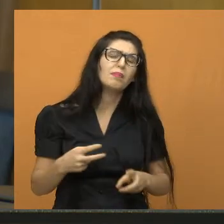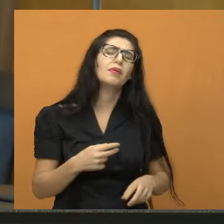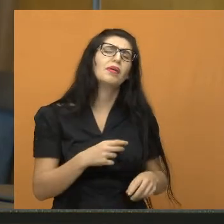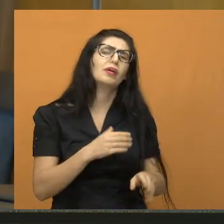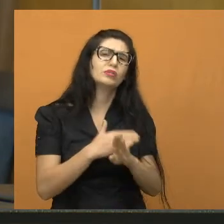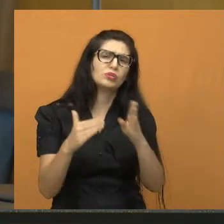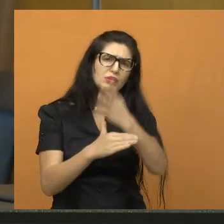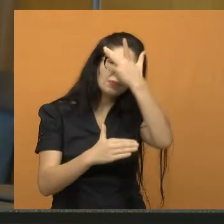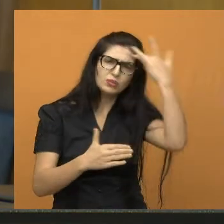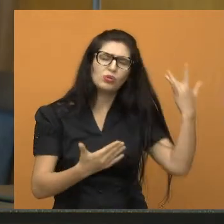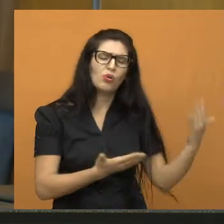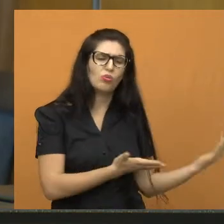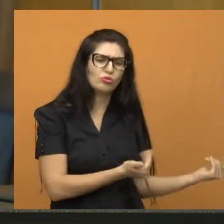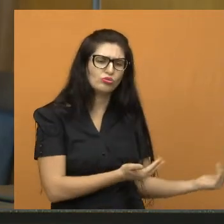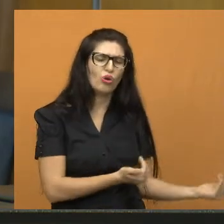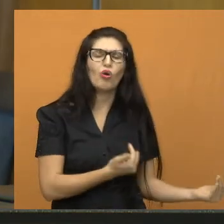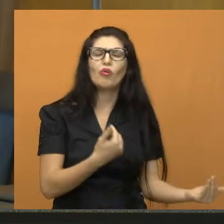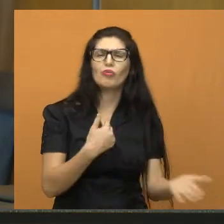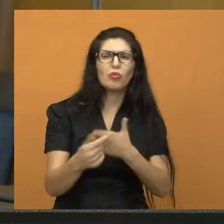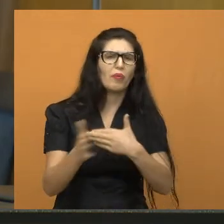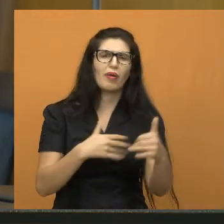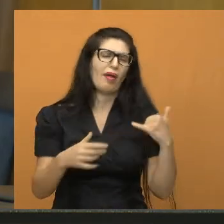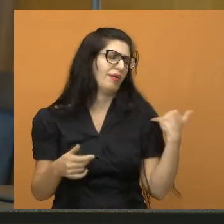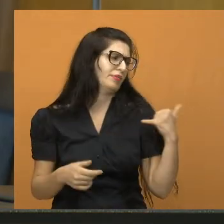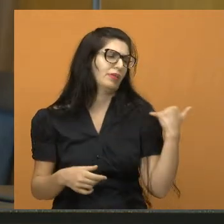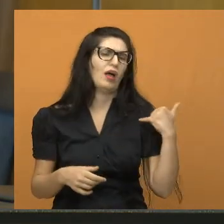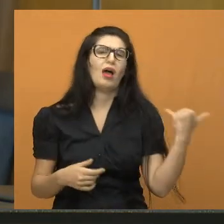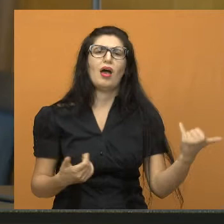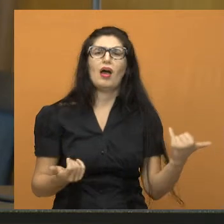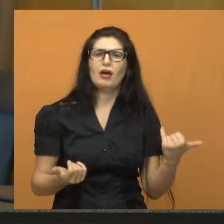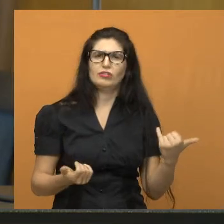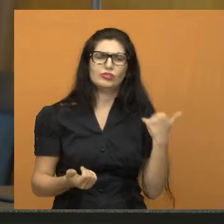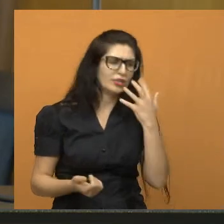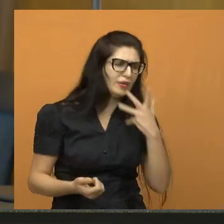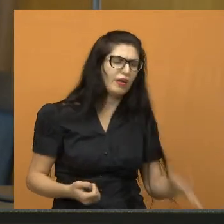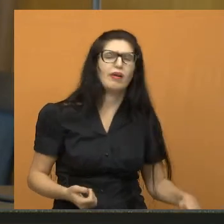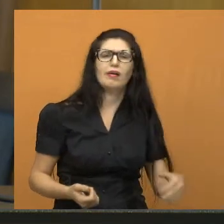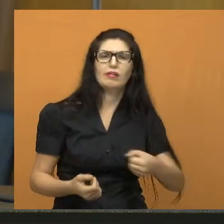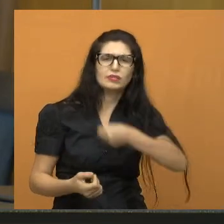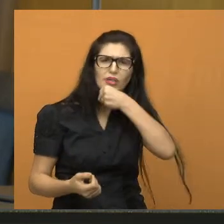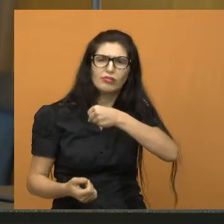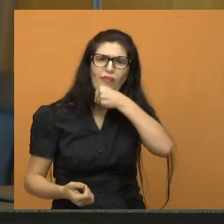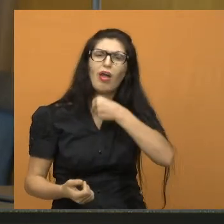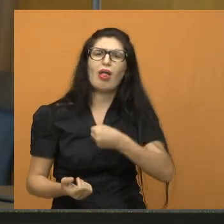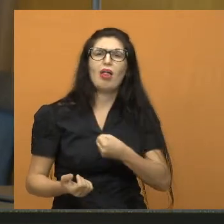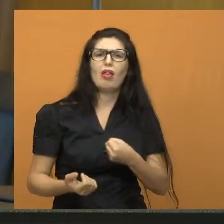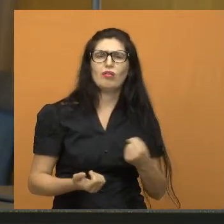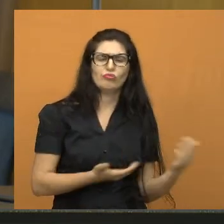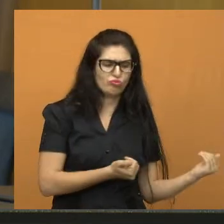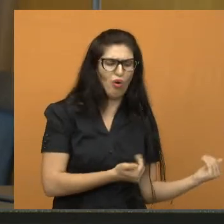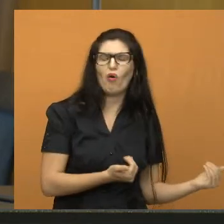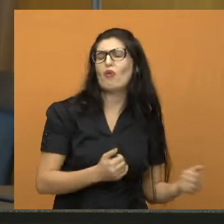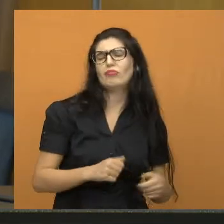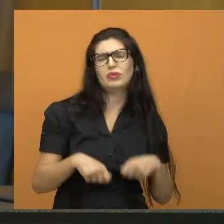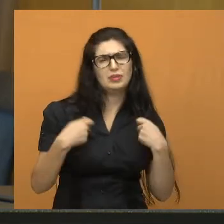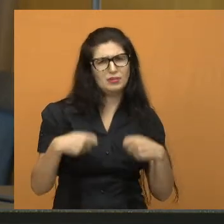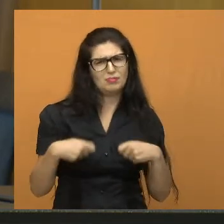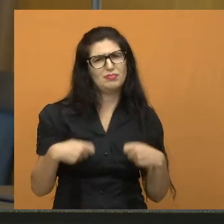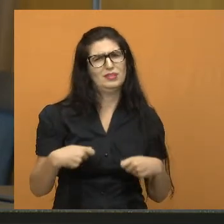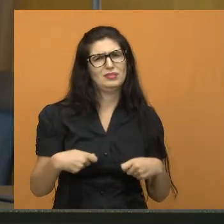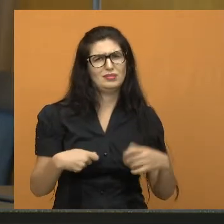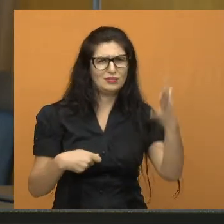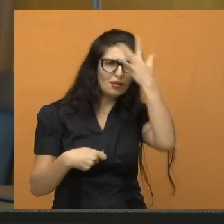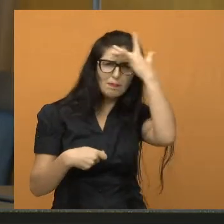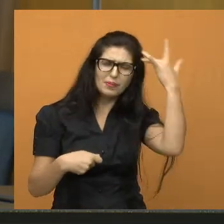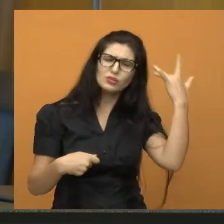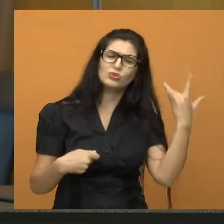juventude, e todas as idades, a melhor idade, a boa idade, como a gente faz, mas garantir dignidade às